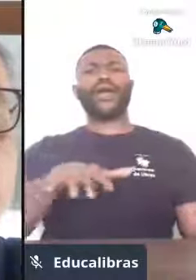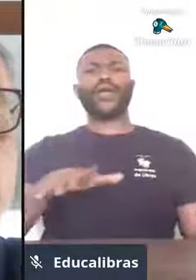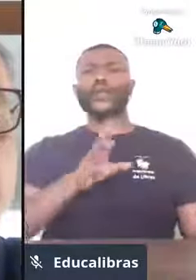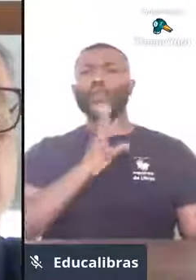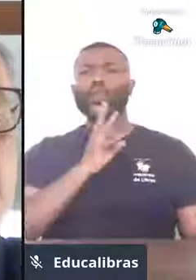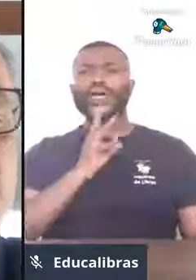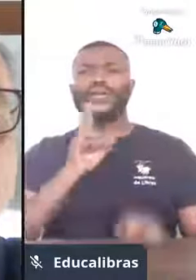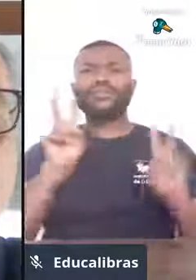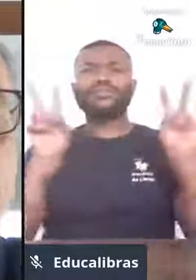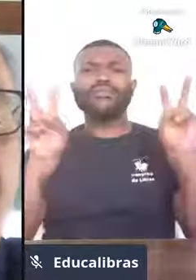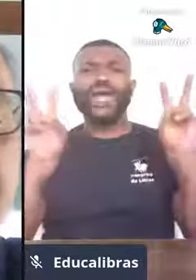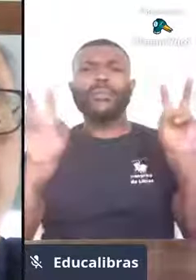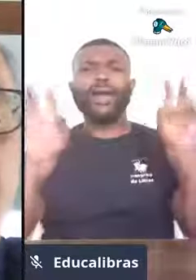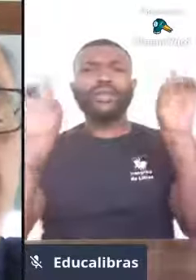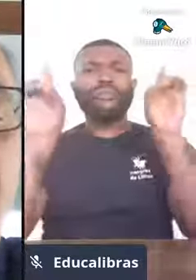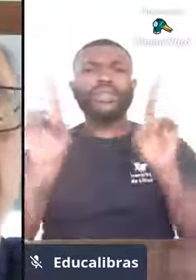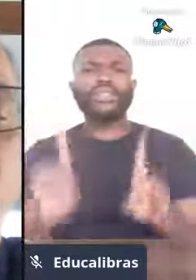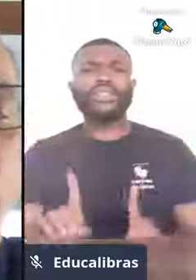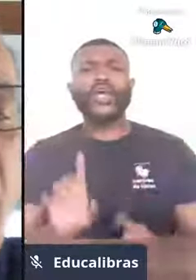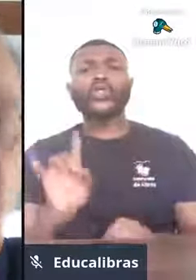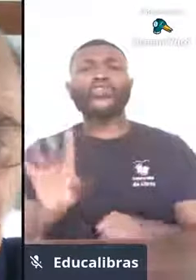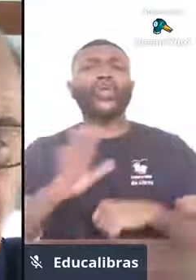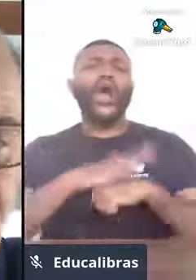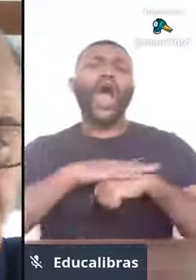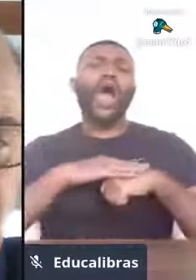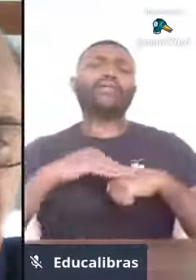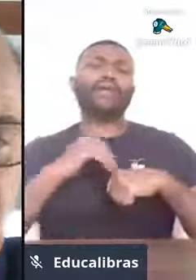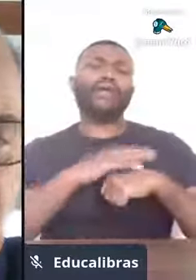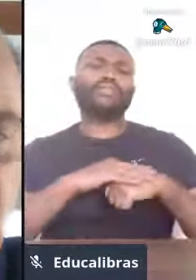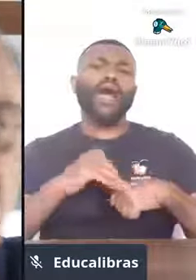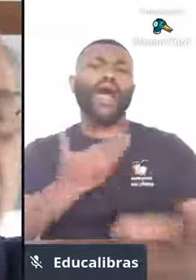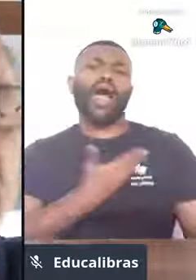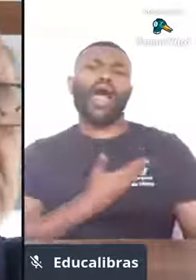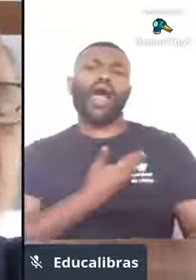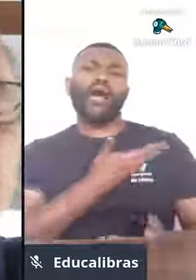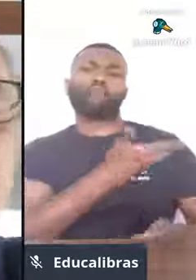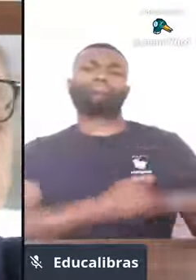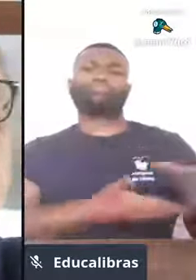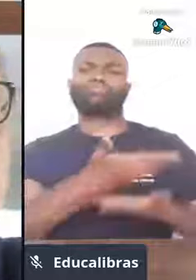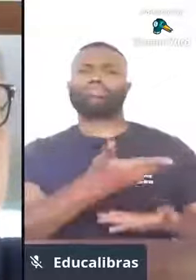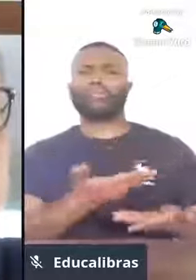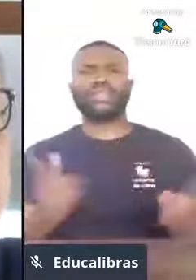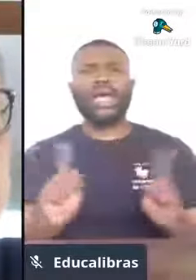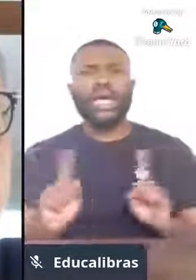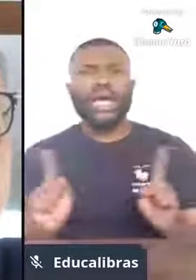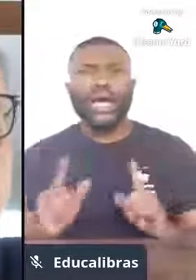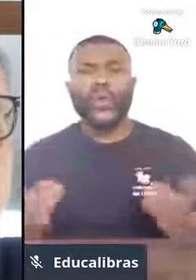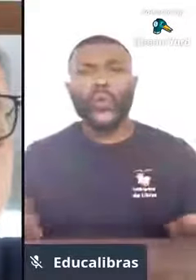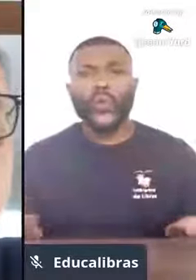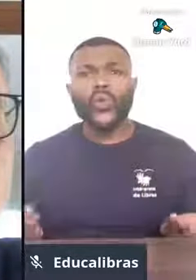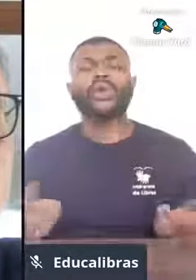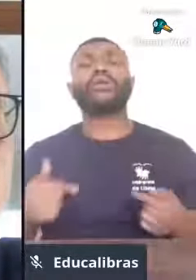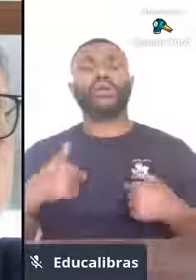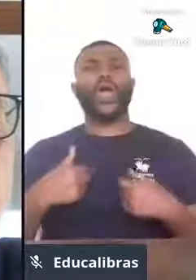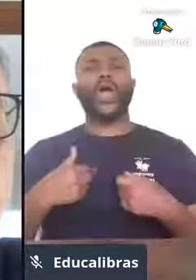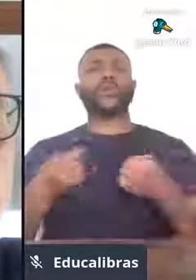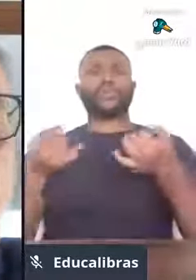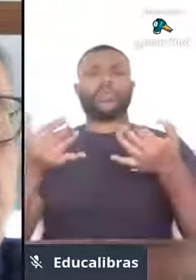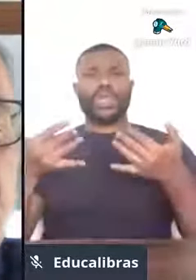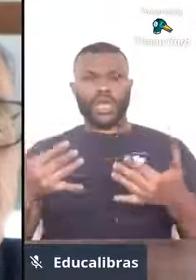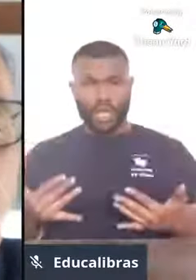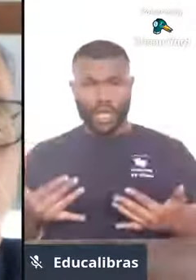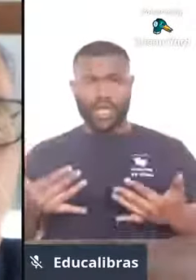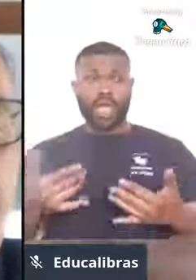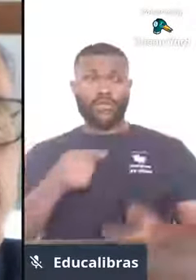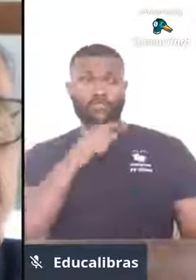para privilegiar ou agradar A ou B. Então, essa é a primeira coisa que eu queria dizer. E isso, palavras suas,